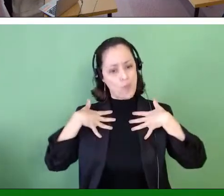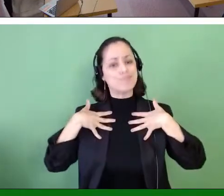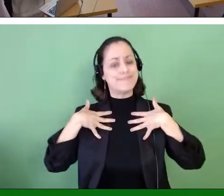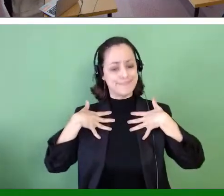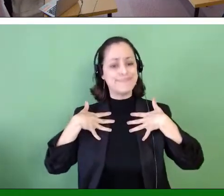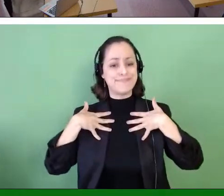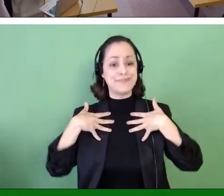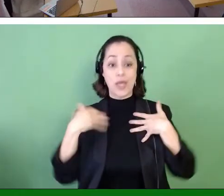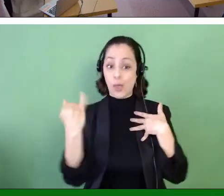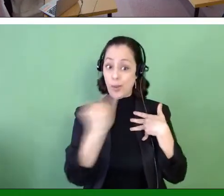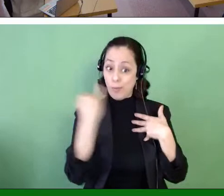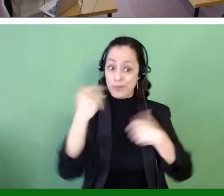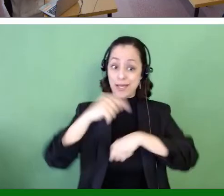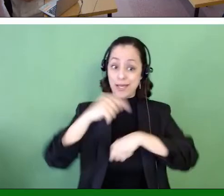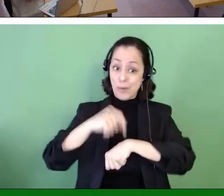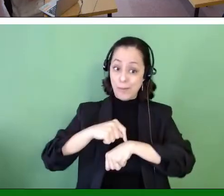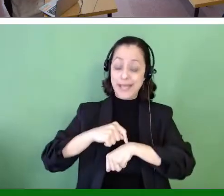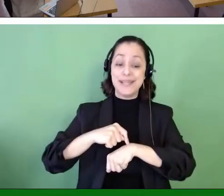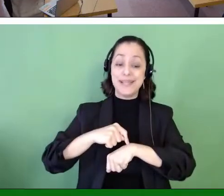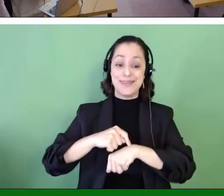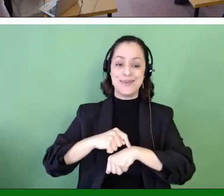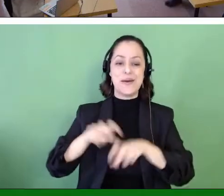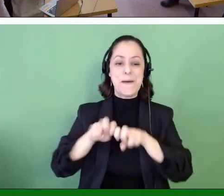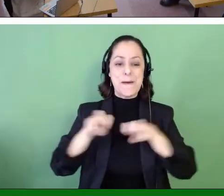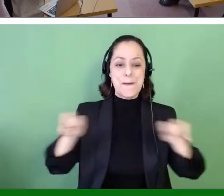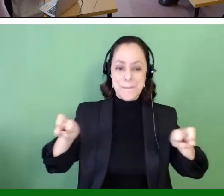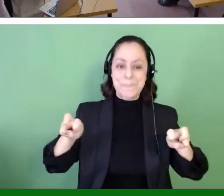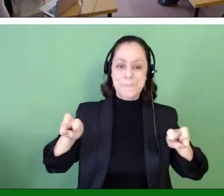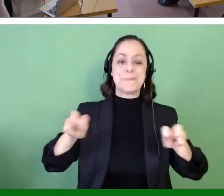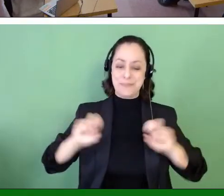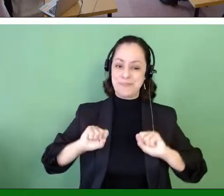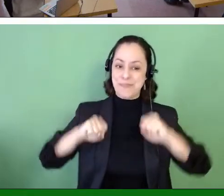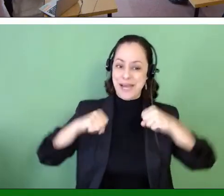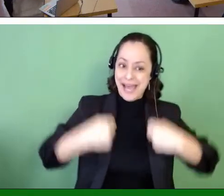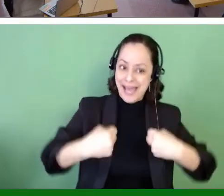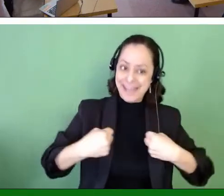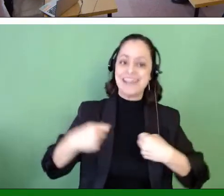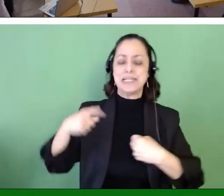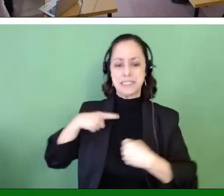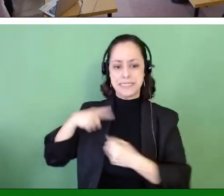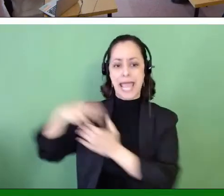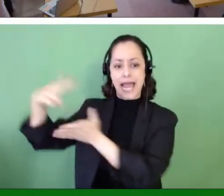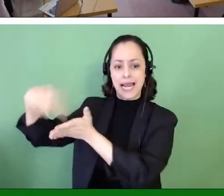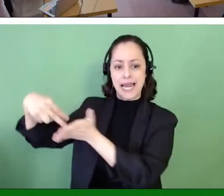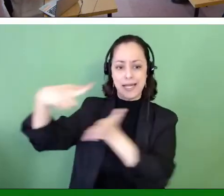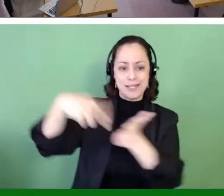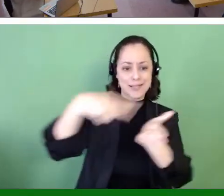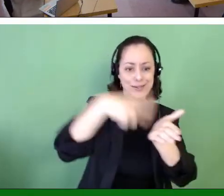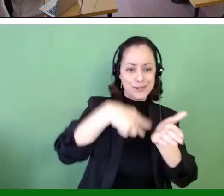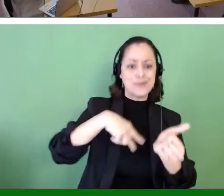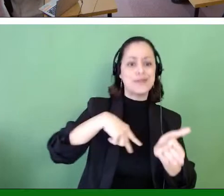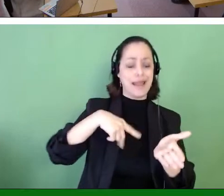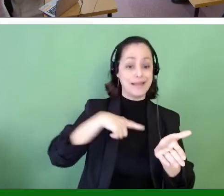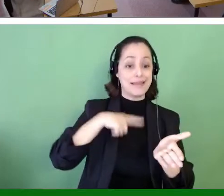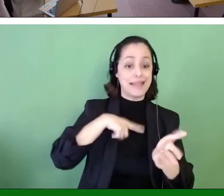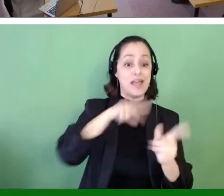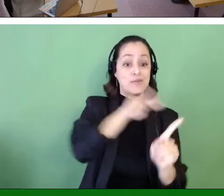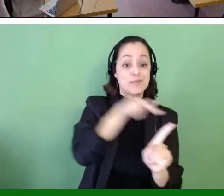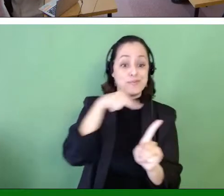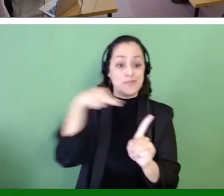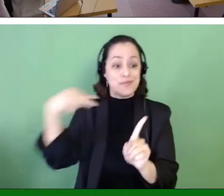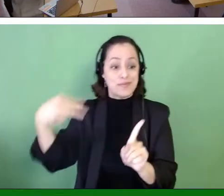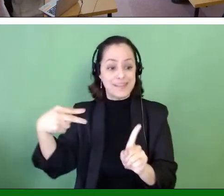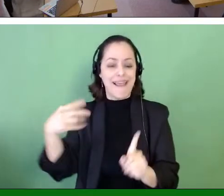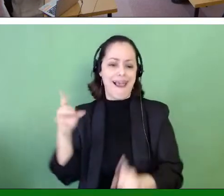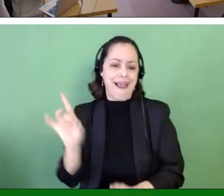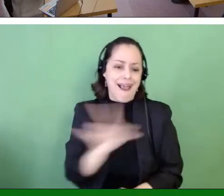importante e com leituras tão diversas, né, porque, de fato, tivemos aqui 3 pontos de vista e 3